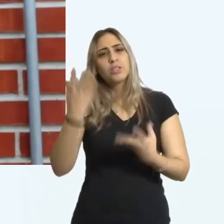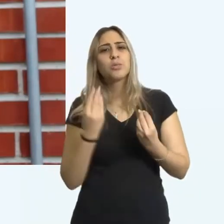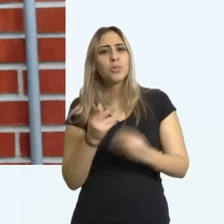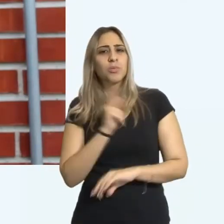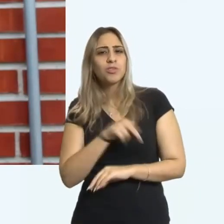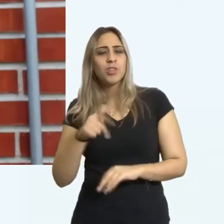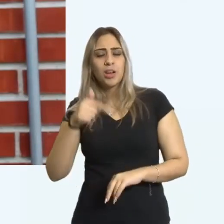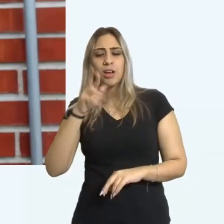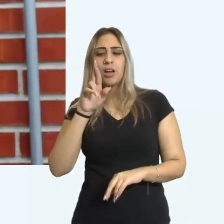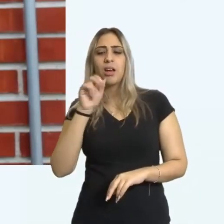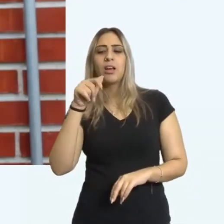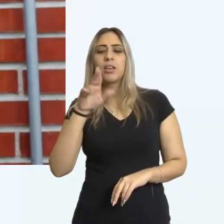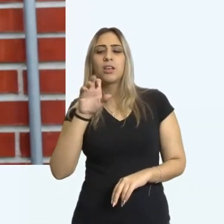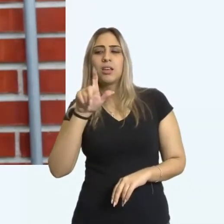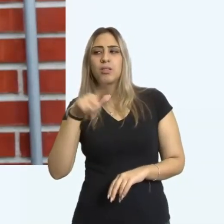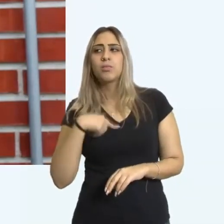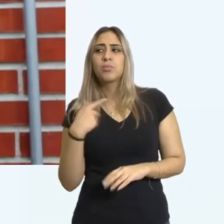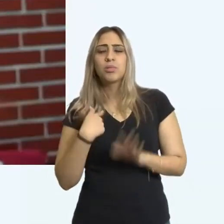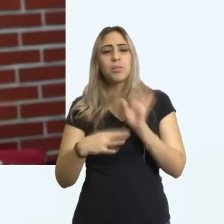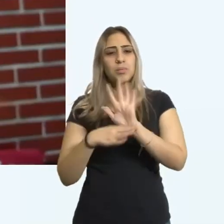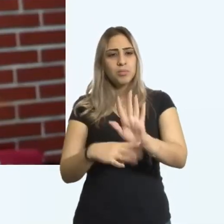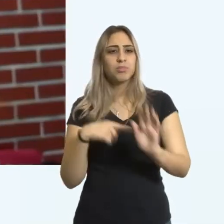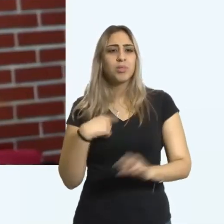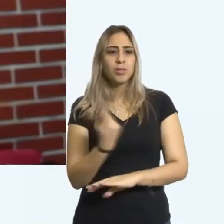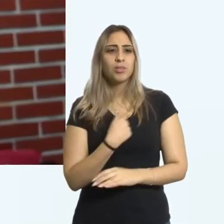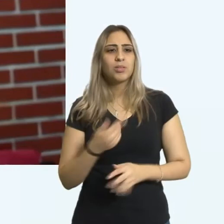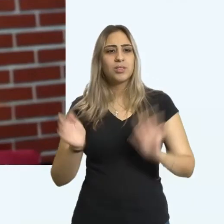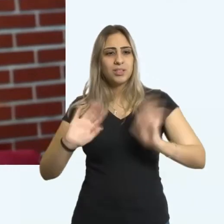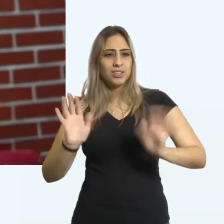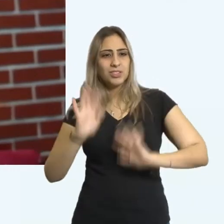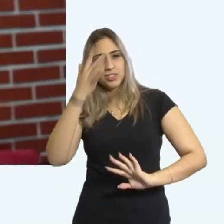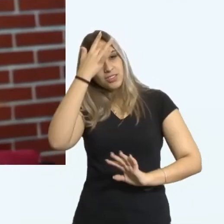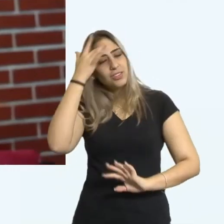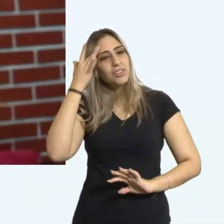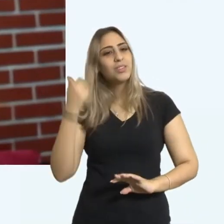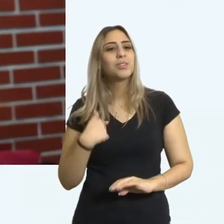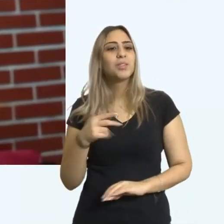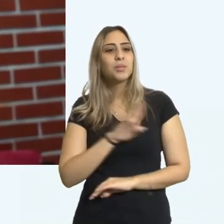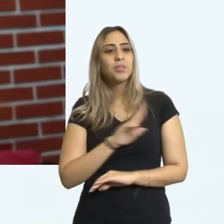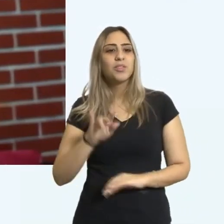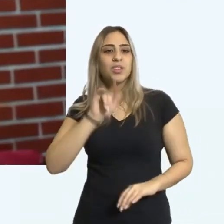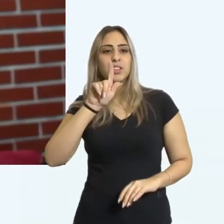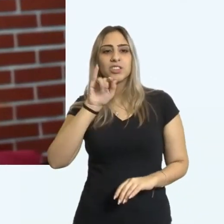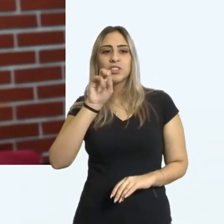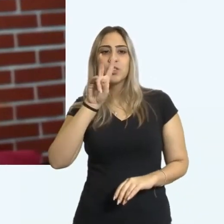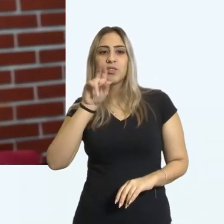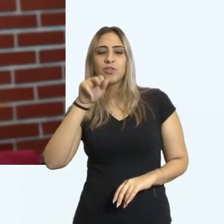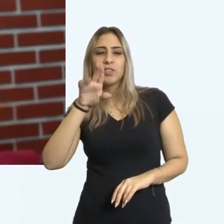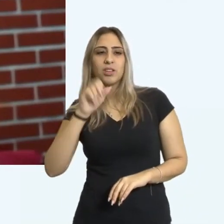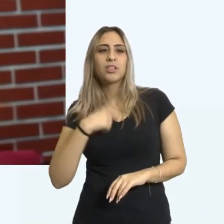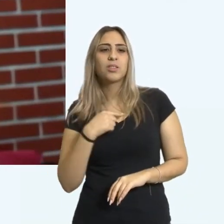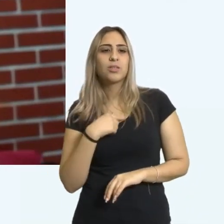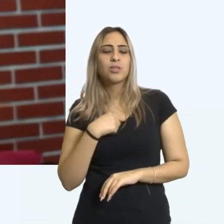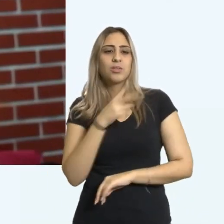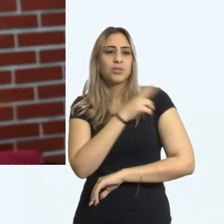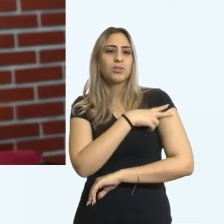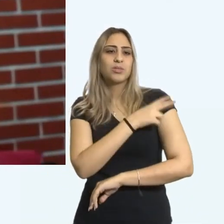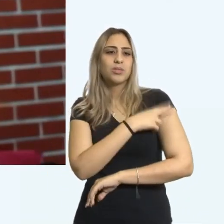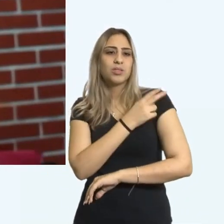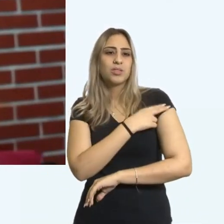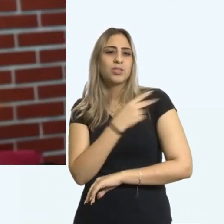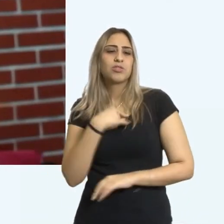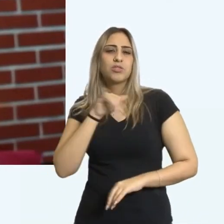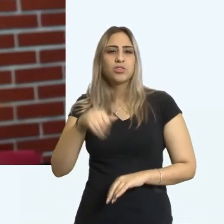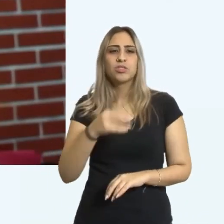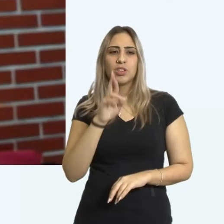muito professora Raquel por ter me apaixonado se perde Oi gente meu nome é Giovana eu sou do 2º ano